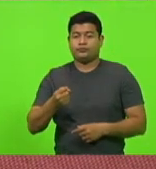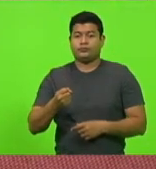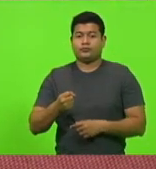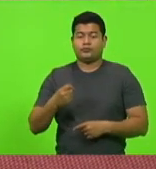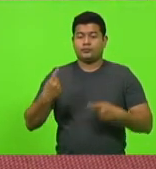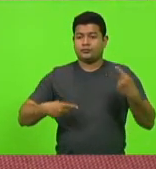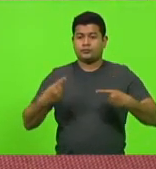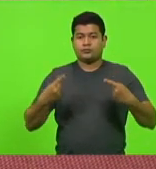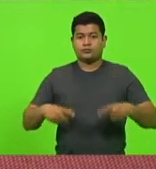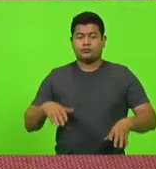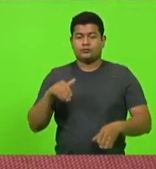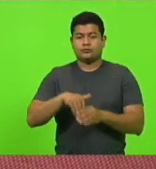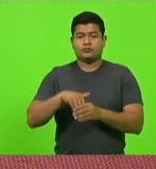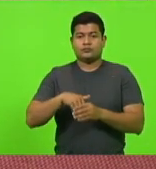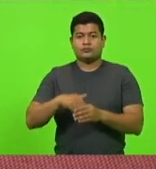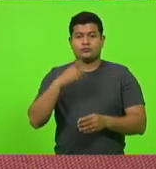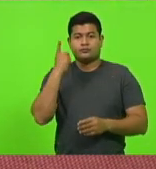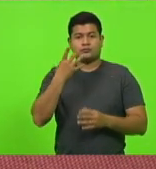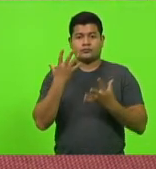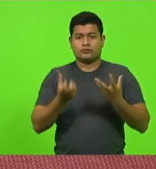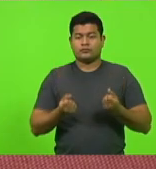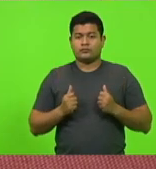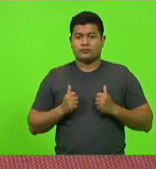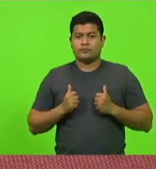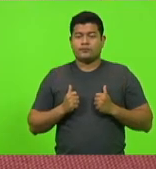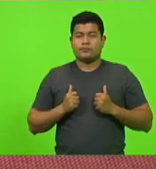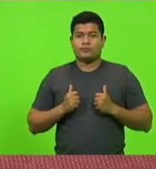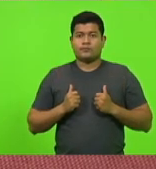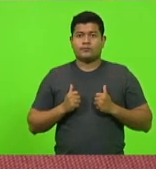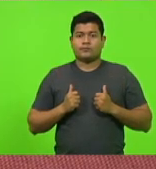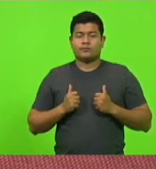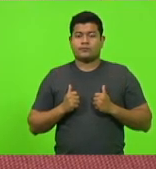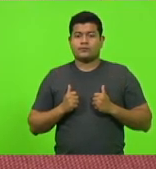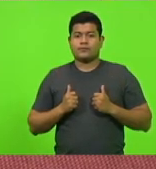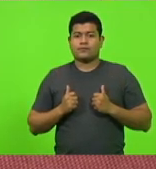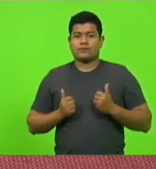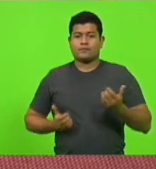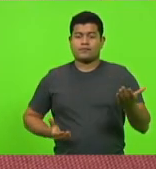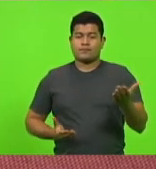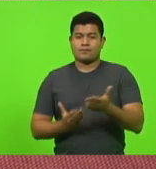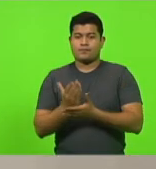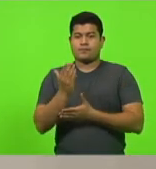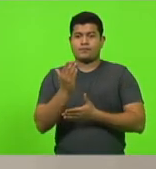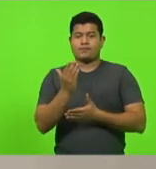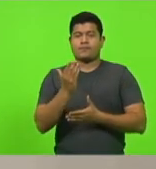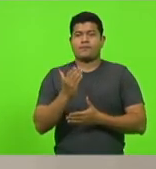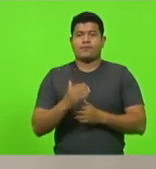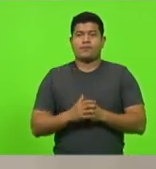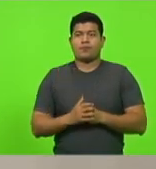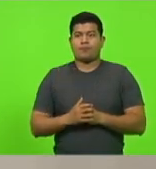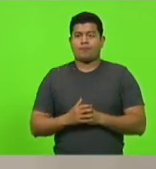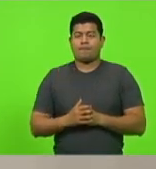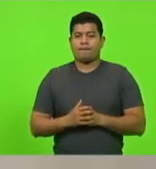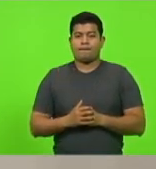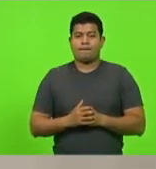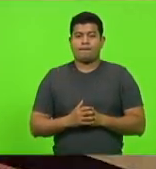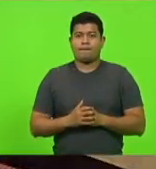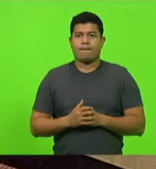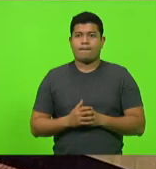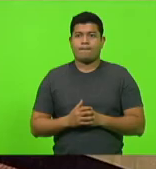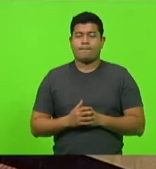havendo quem queira discutir, em votação. Deputados que aprovam, permaneçam como se encontram. Aprovado por unanimidade.